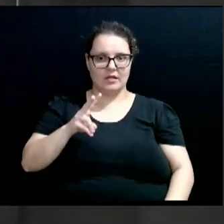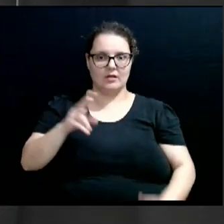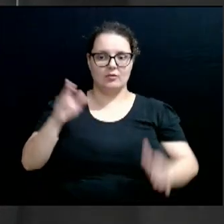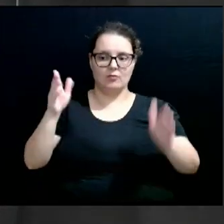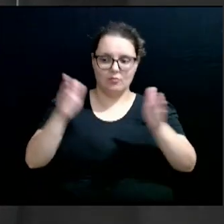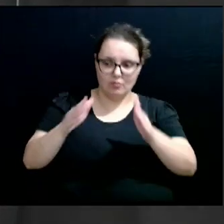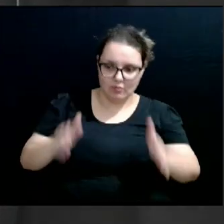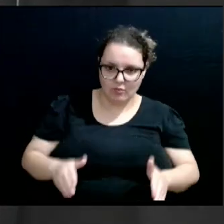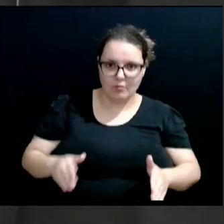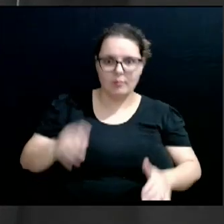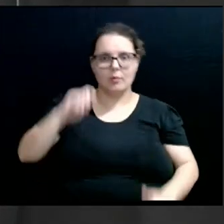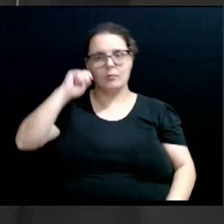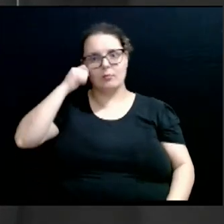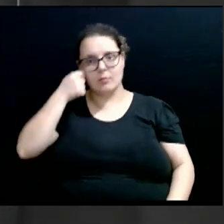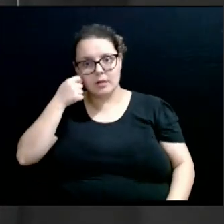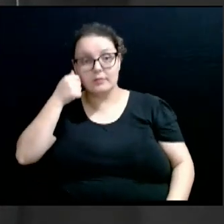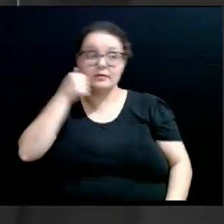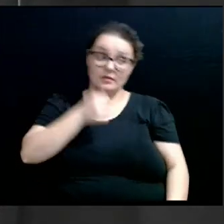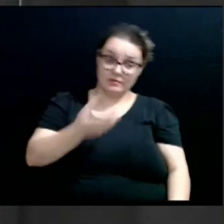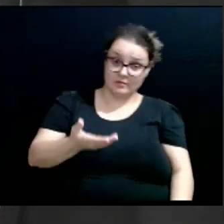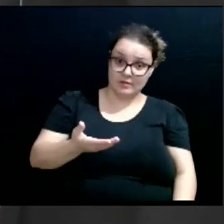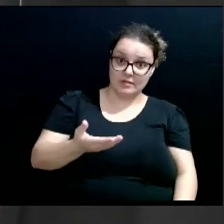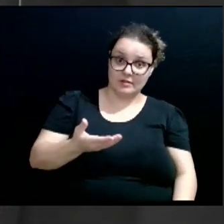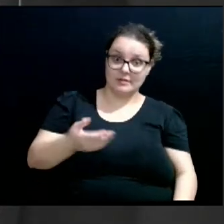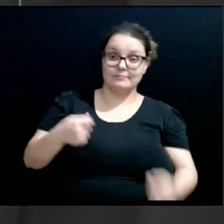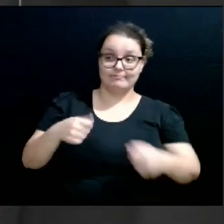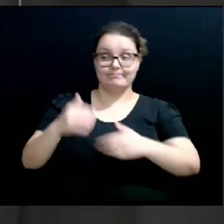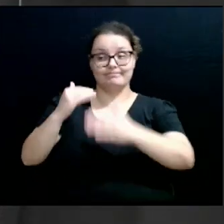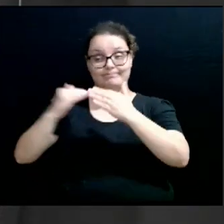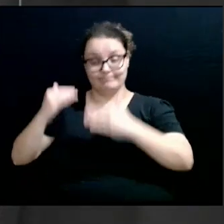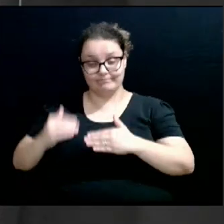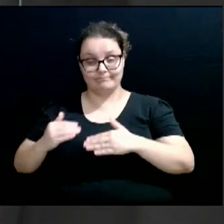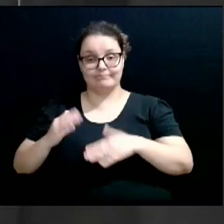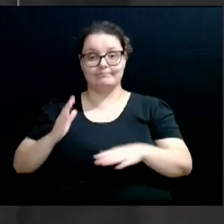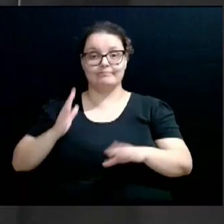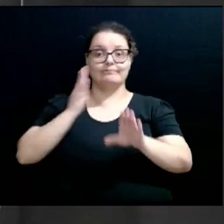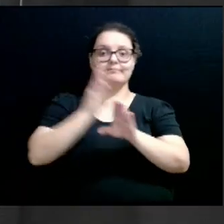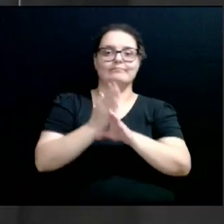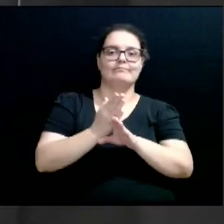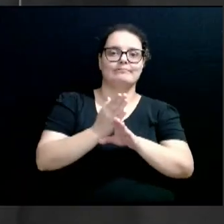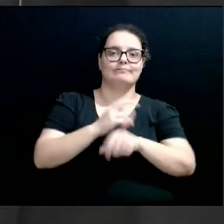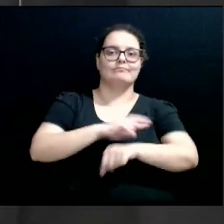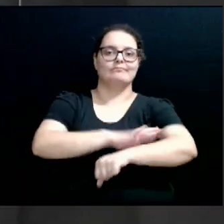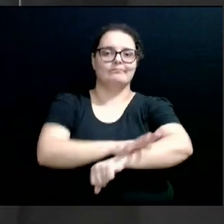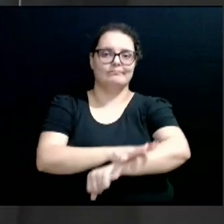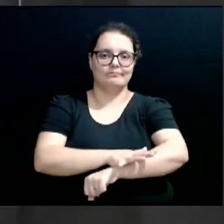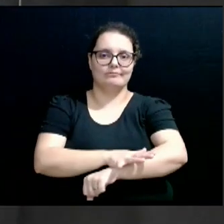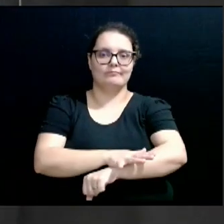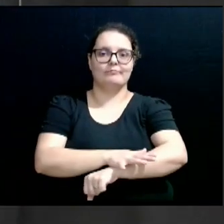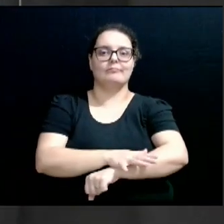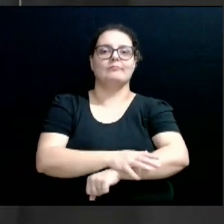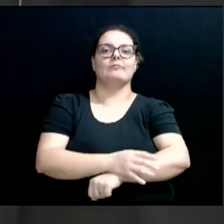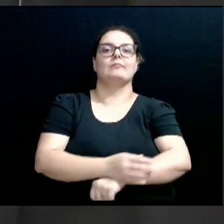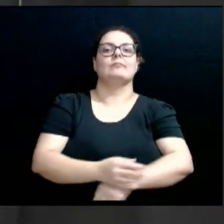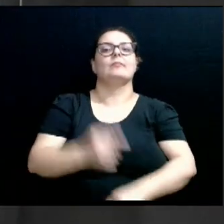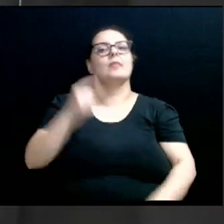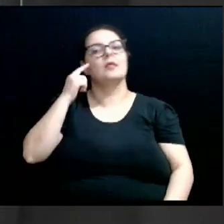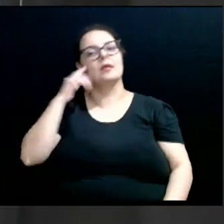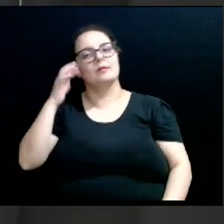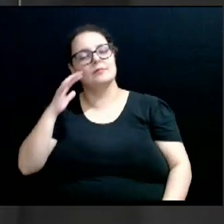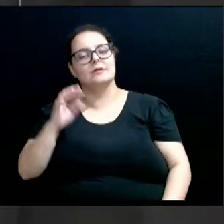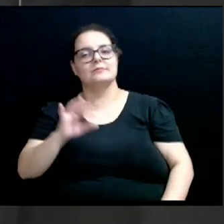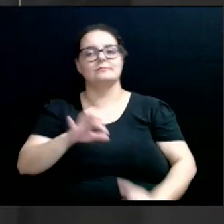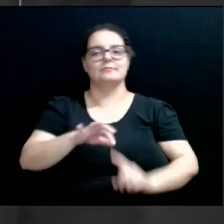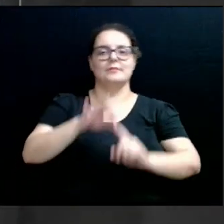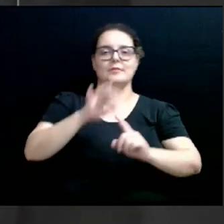desconstruir muito, né? E aí elas se deparam com os seus racismos. E elas têm que pensar nos seus privilégios, né? Que não são só elas